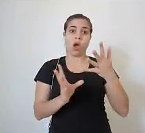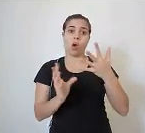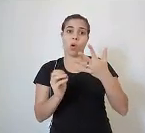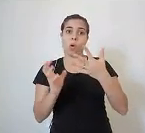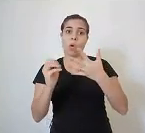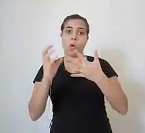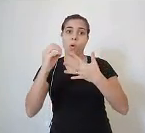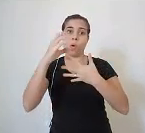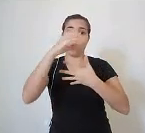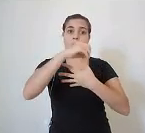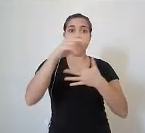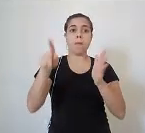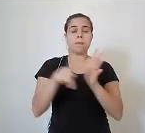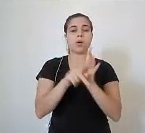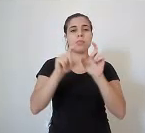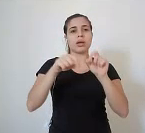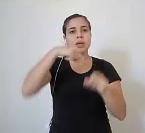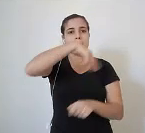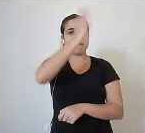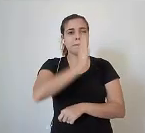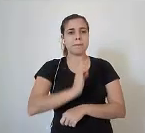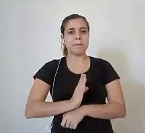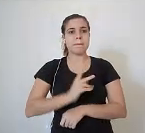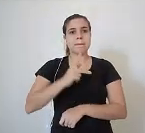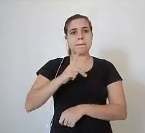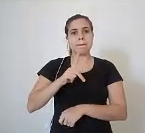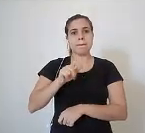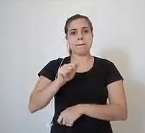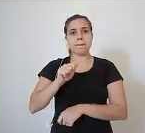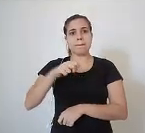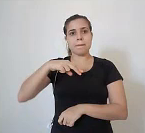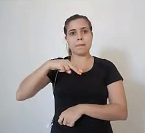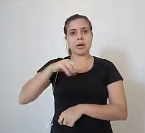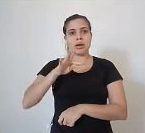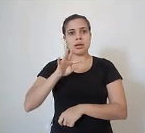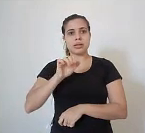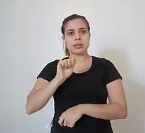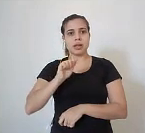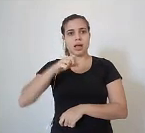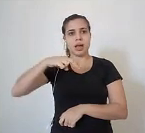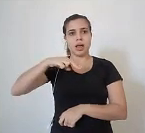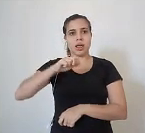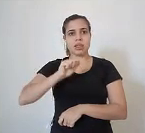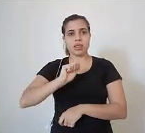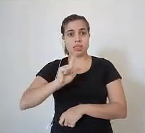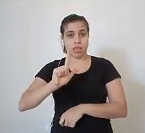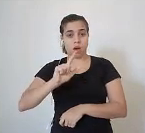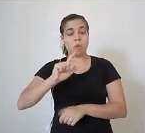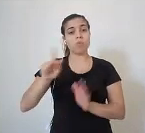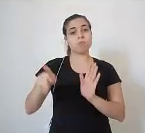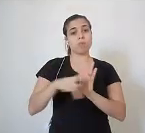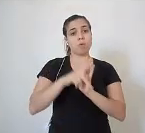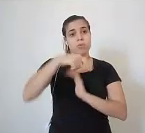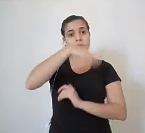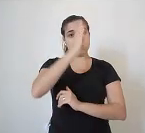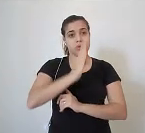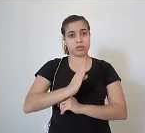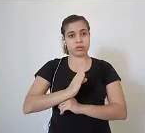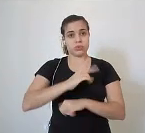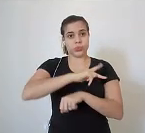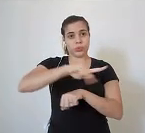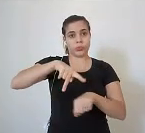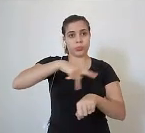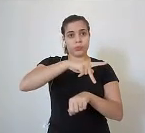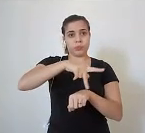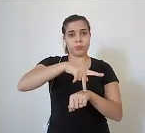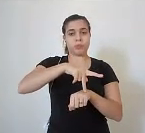também é um ecossistema de um bioma brasileiro, que é o Pantanal, né, caracterizando aí